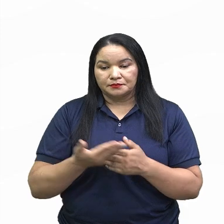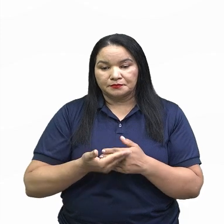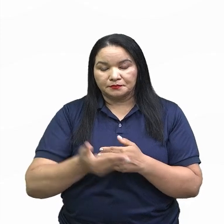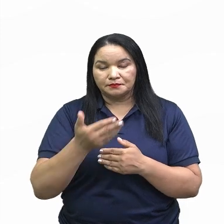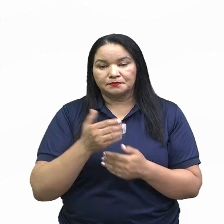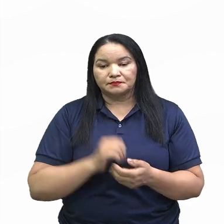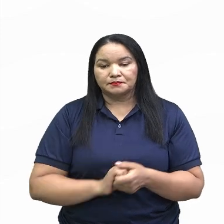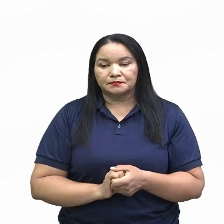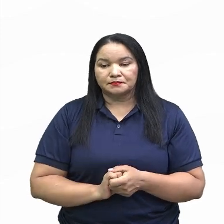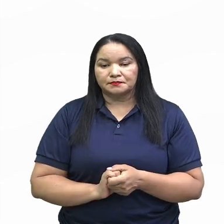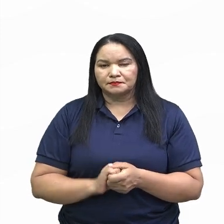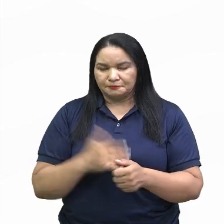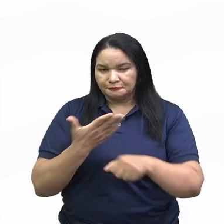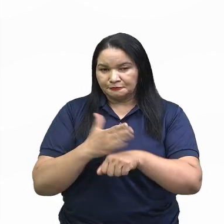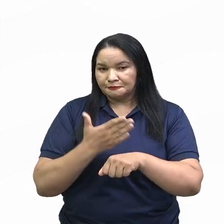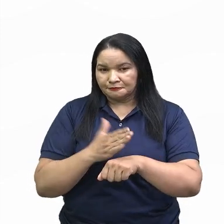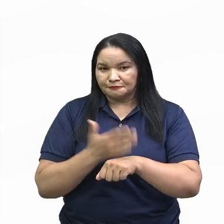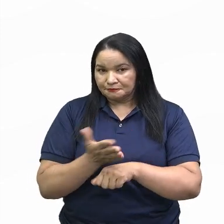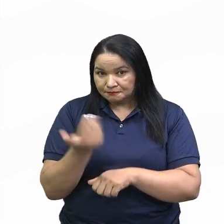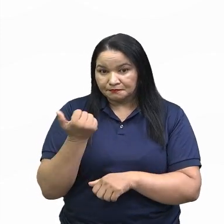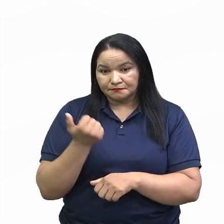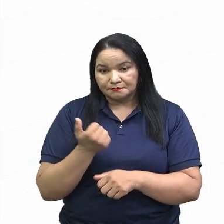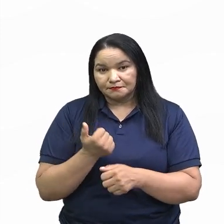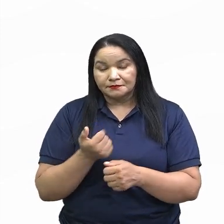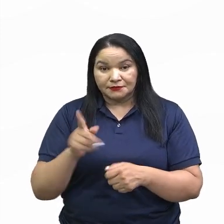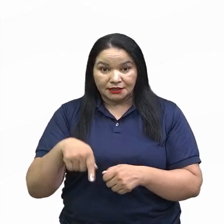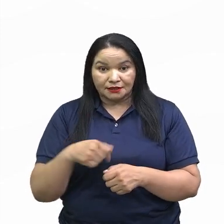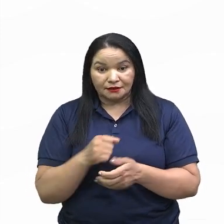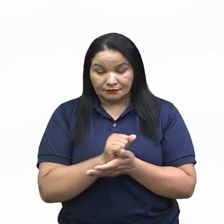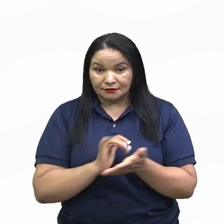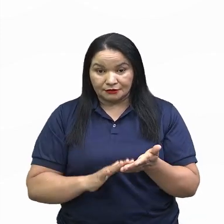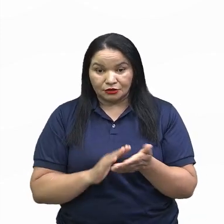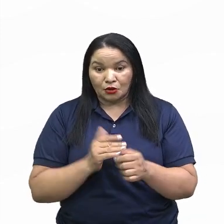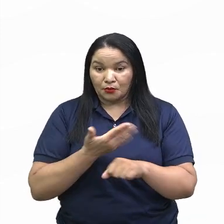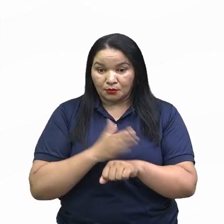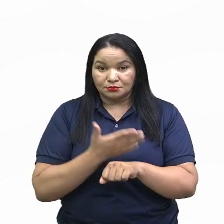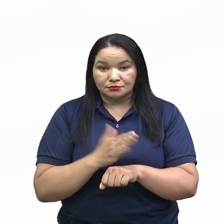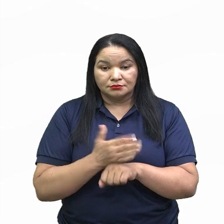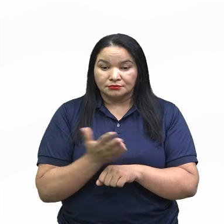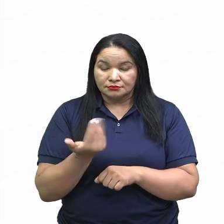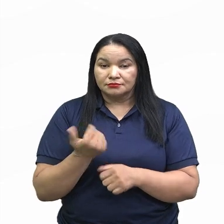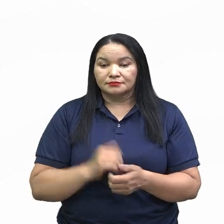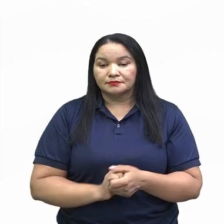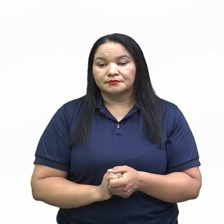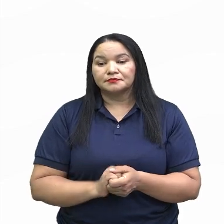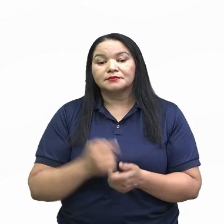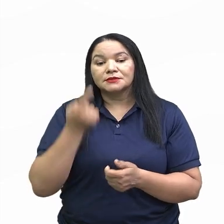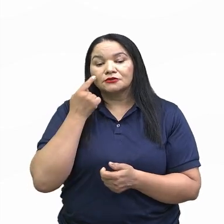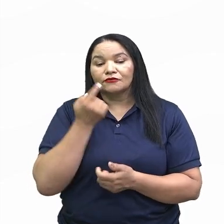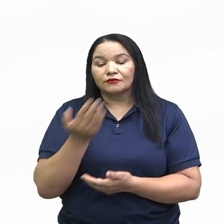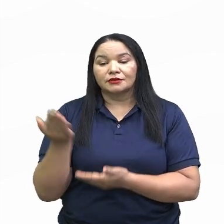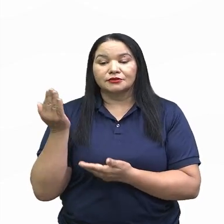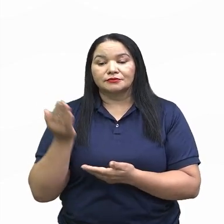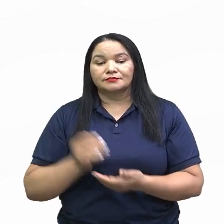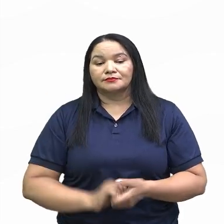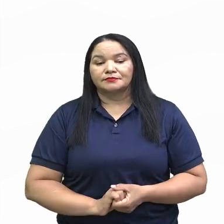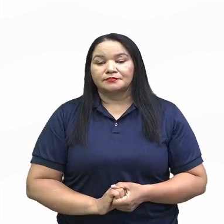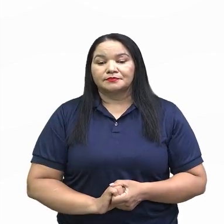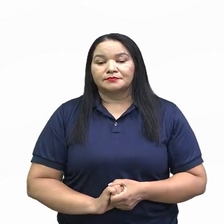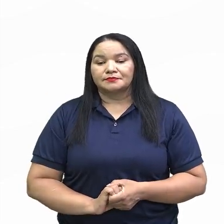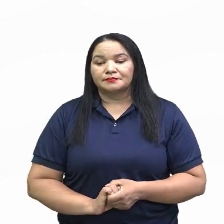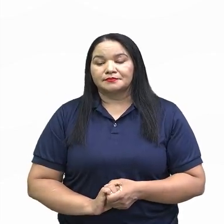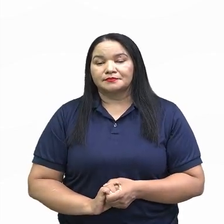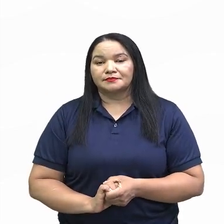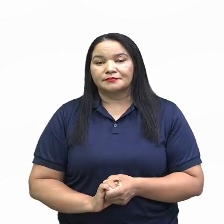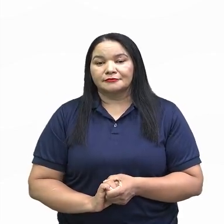um pouco mais, vamos bora praticar? Bora fazer um exercício de valor numérico da função afim? Então, olha aí o que tem a nossa tela e